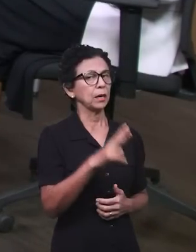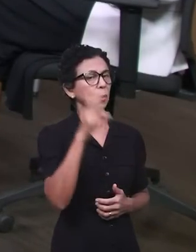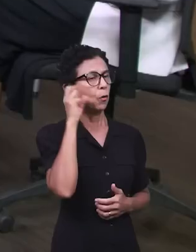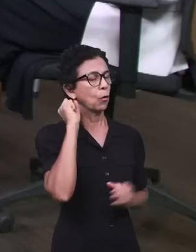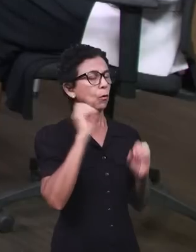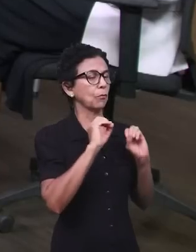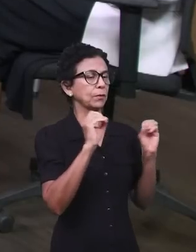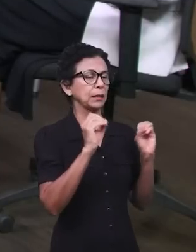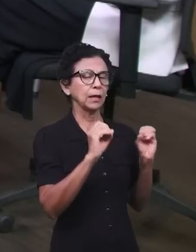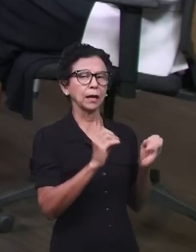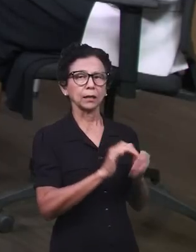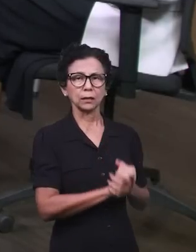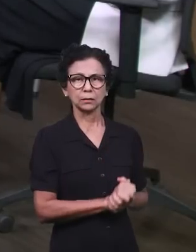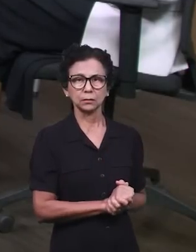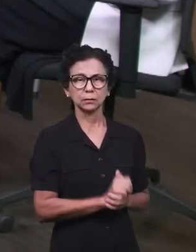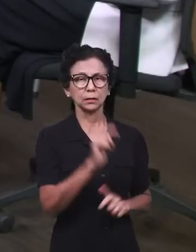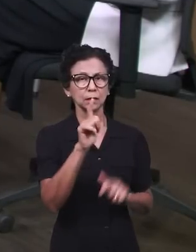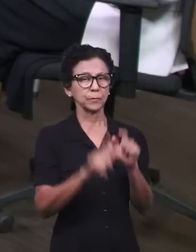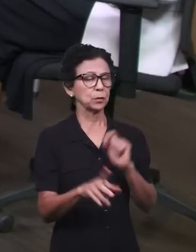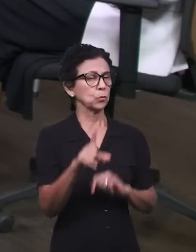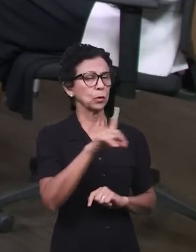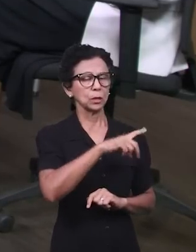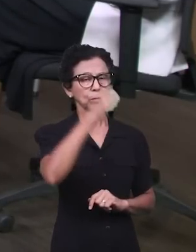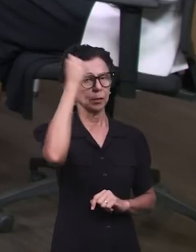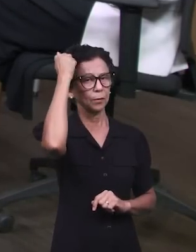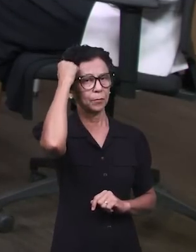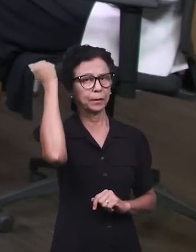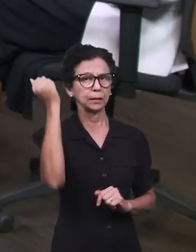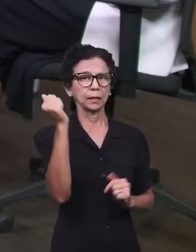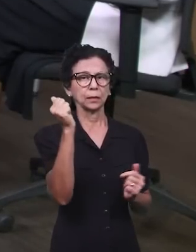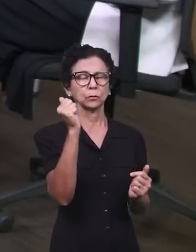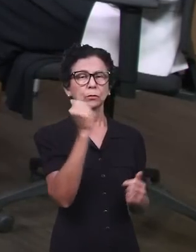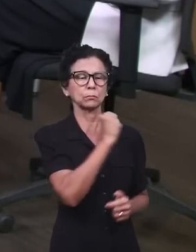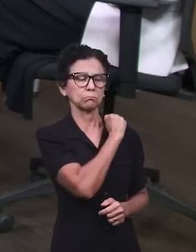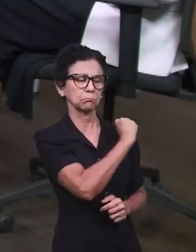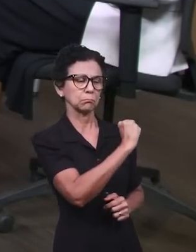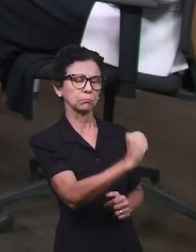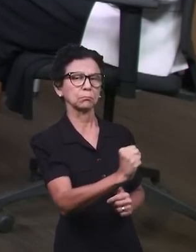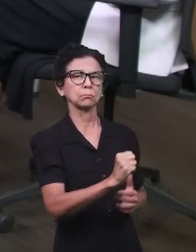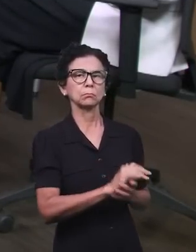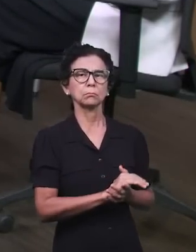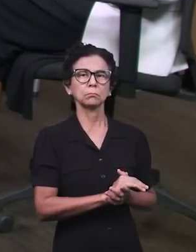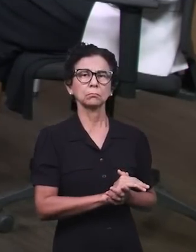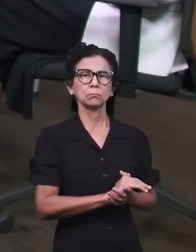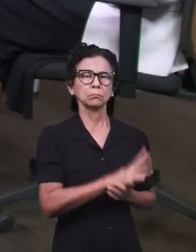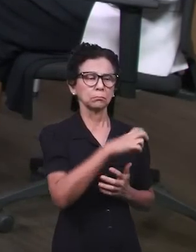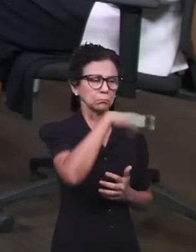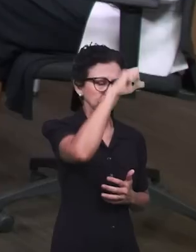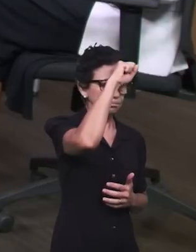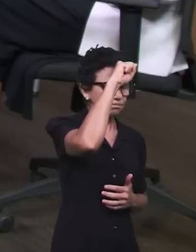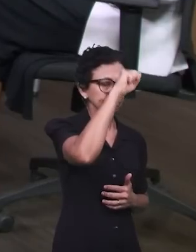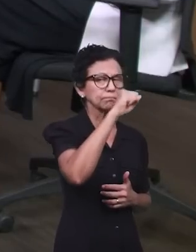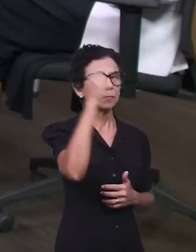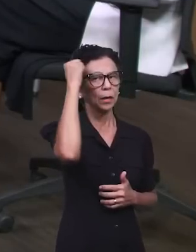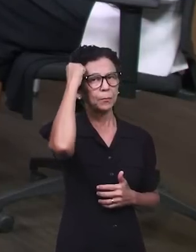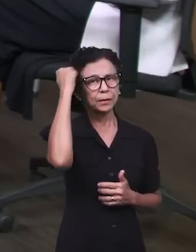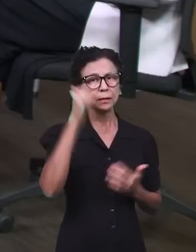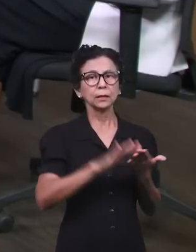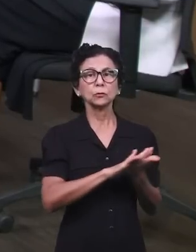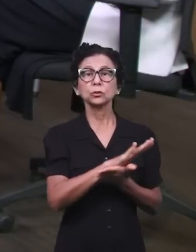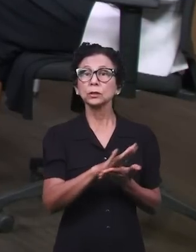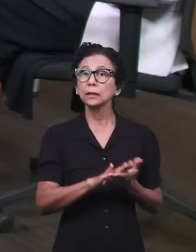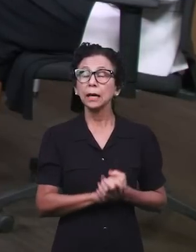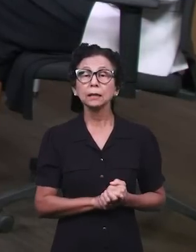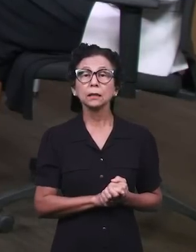seus homicídios, nem das suas feitiçarias, nem da sua prostituição, nem das suas ladroices. Ou seja, isso está em Apocalipse. Quer dizer, veio